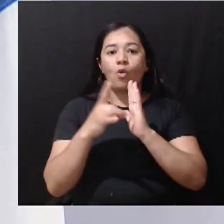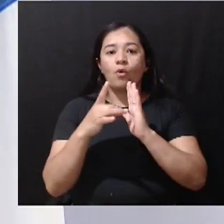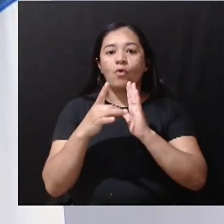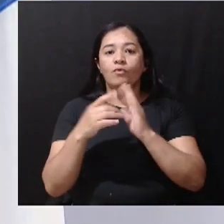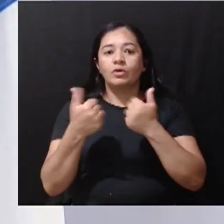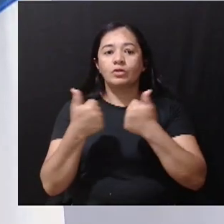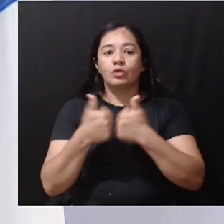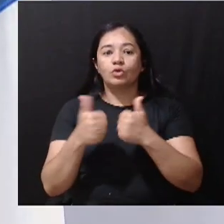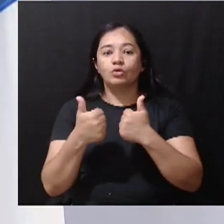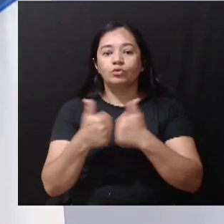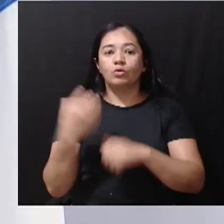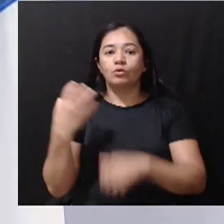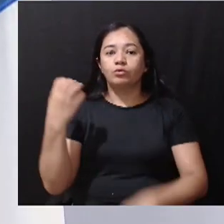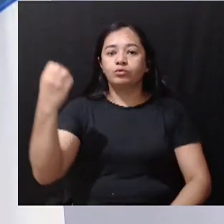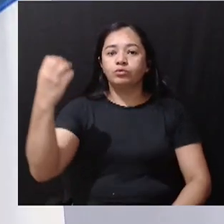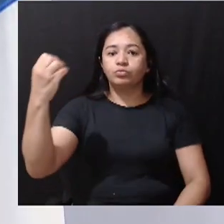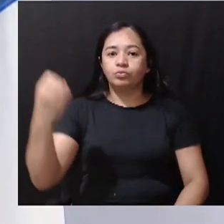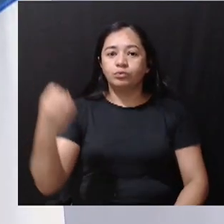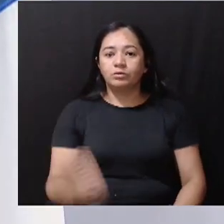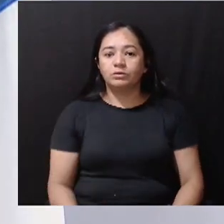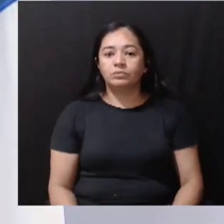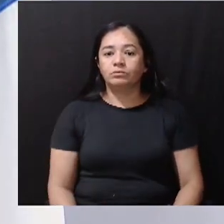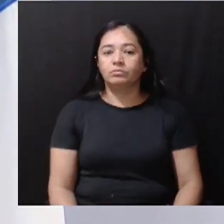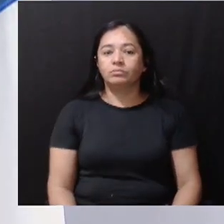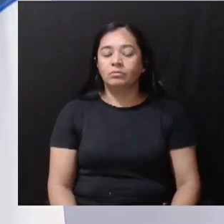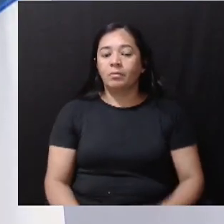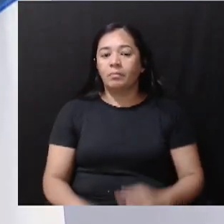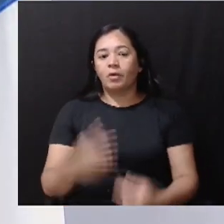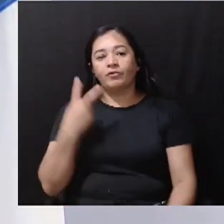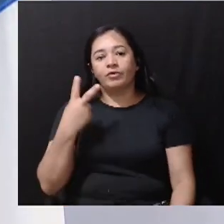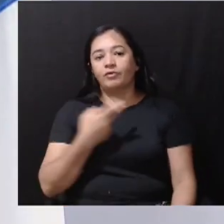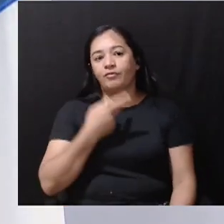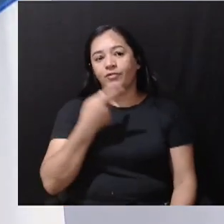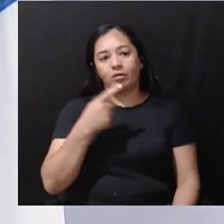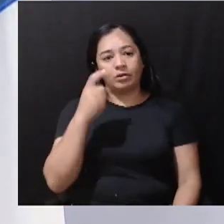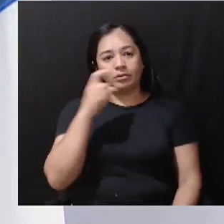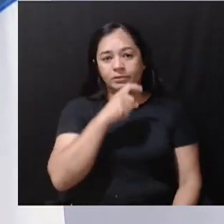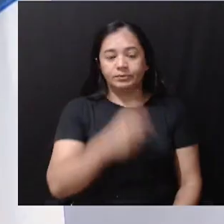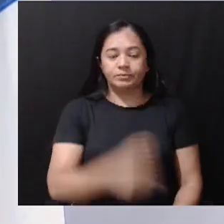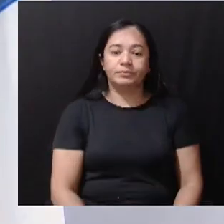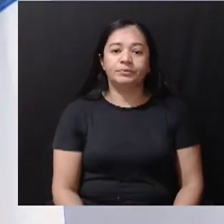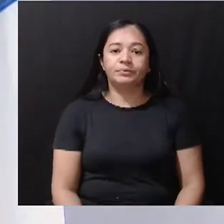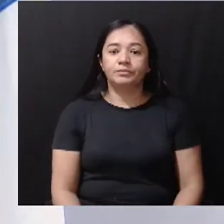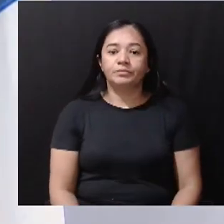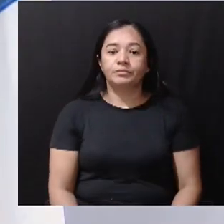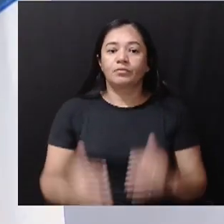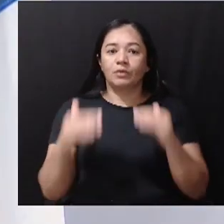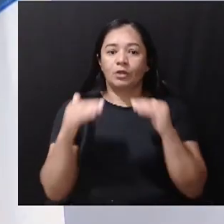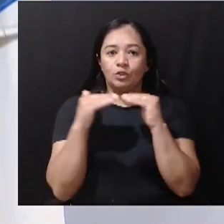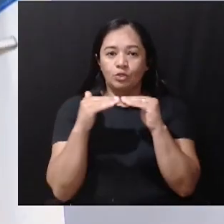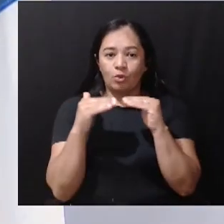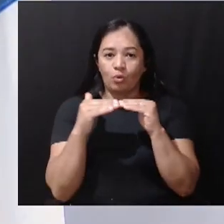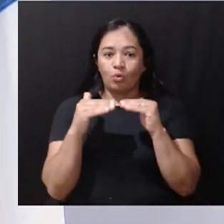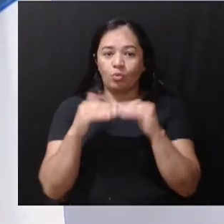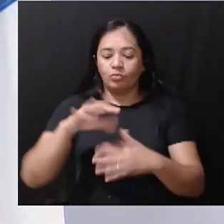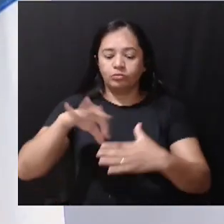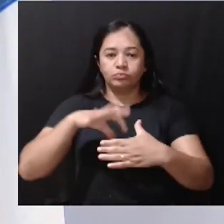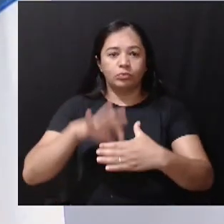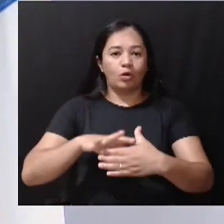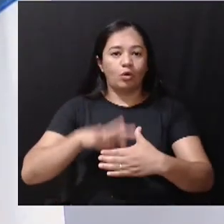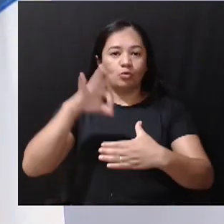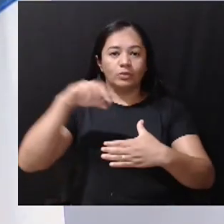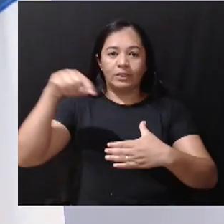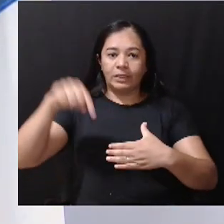viagem, o que foi negado por Otto na última semana. De acordo com o sorteio feito aqui mesmo